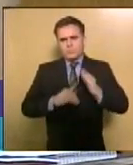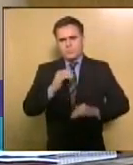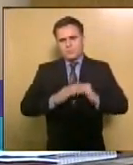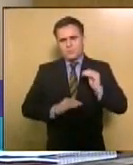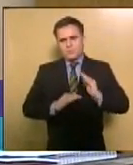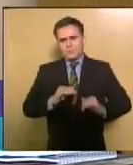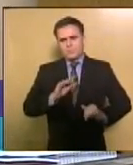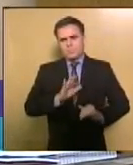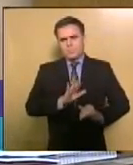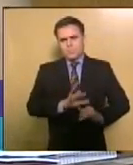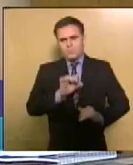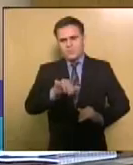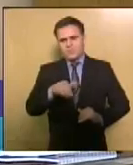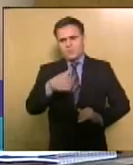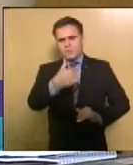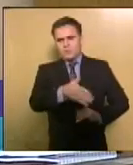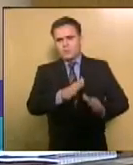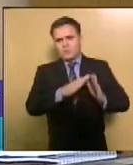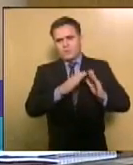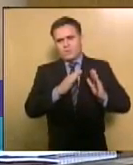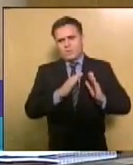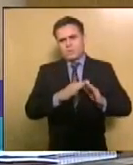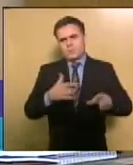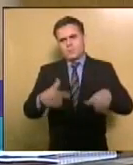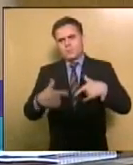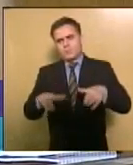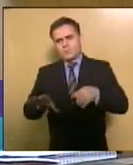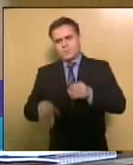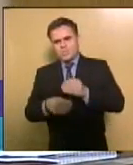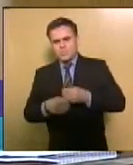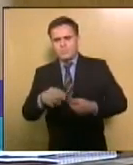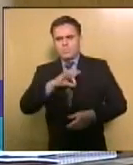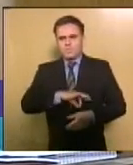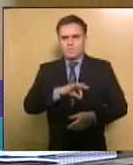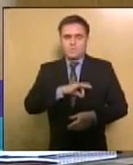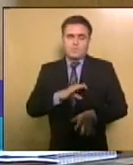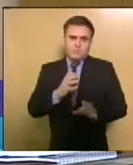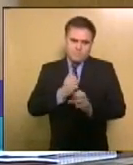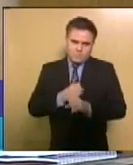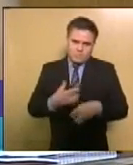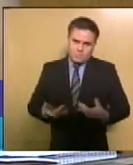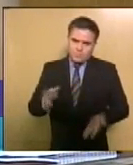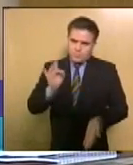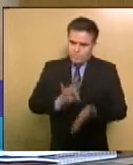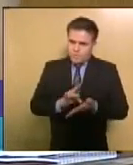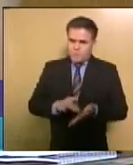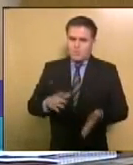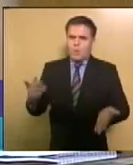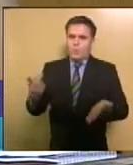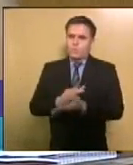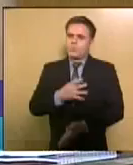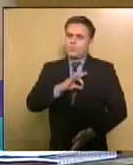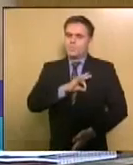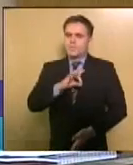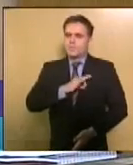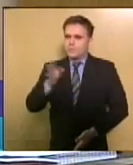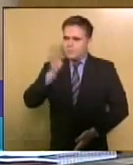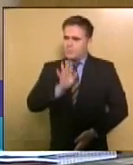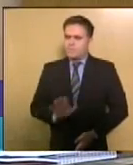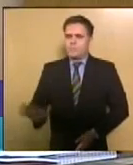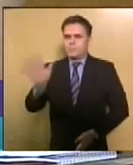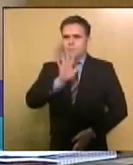fora serviço em geral fazendo bico para complementar a renda que a gente sabe que essa é a realidade dos policiais no Brasil